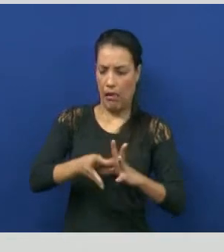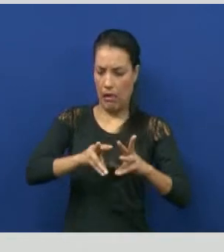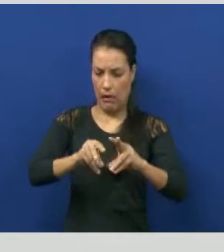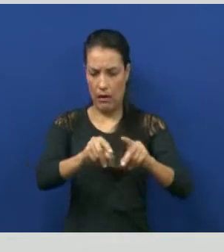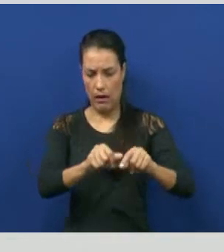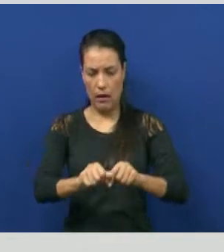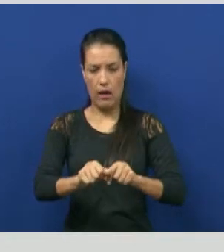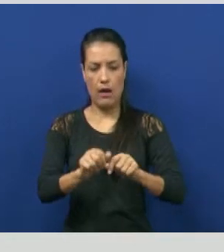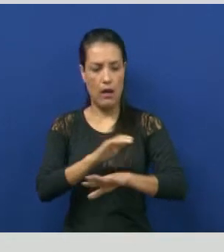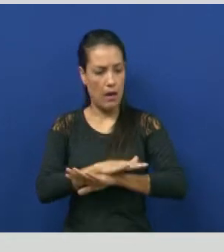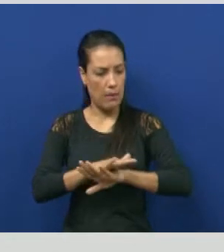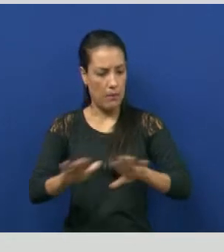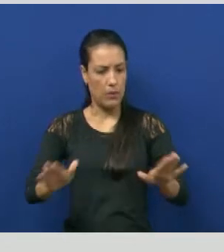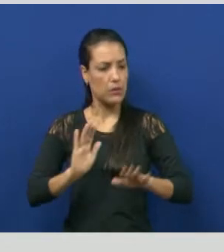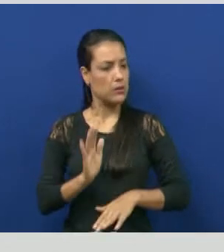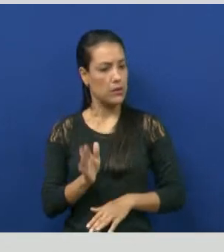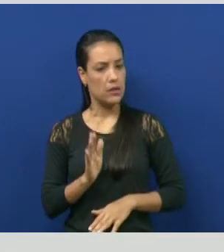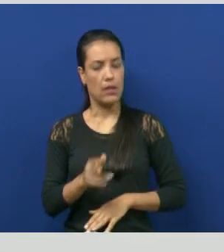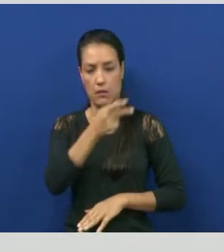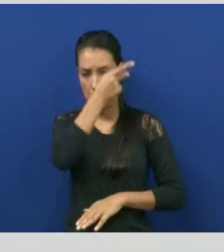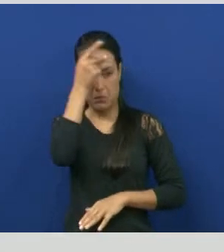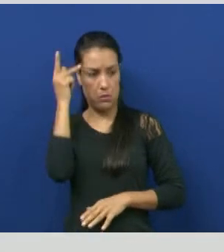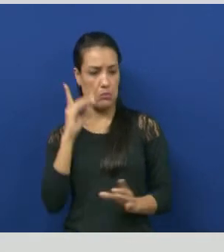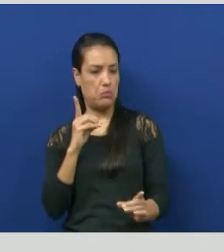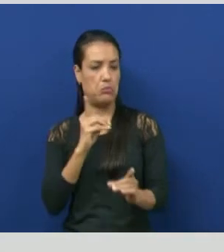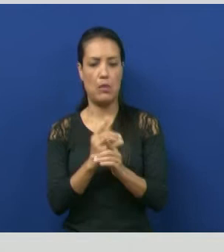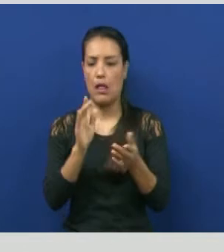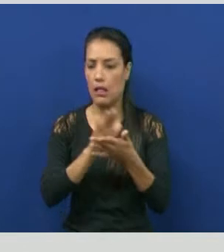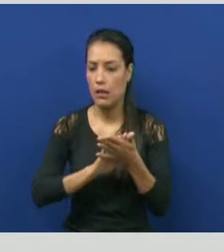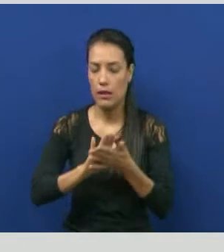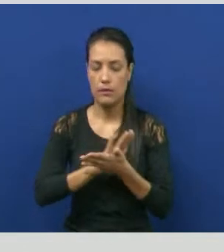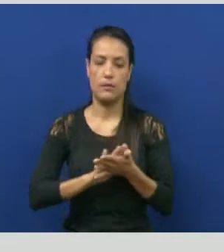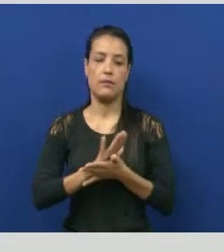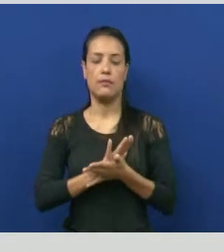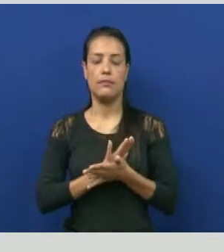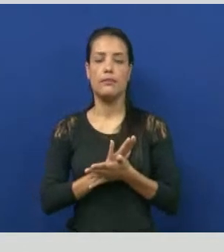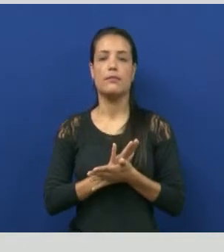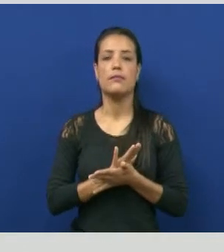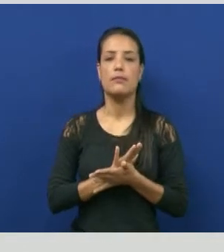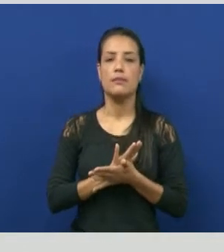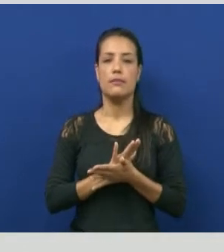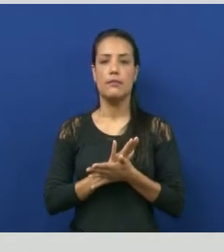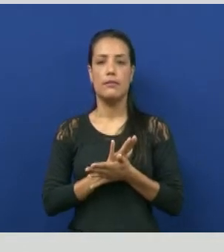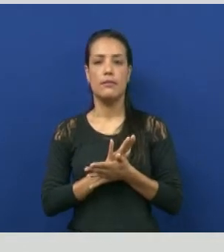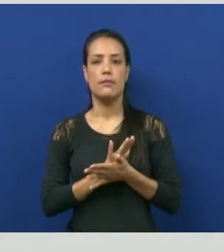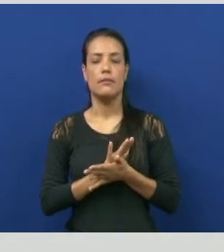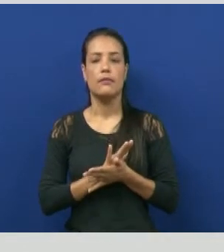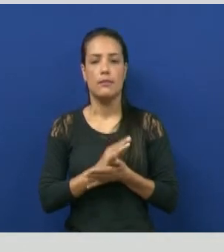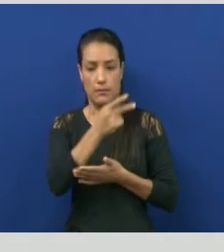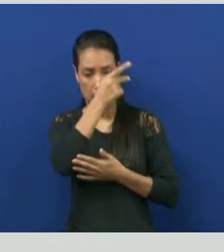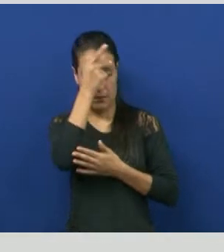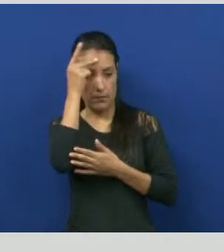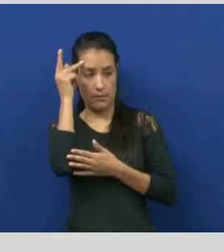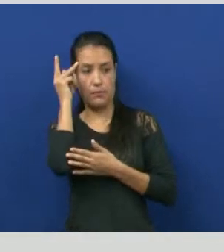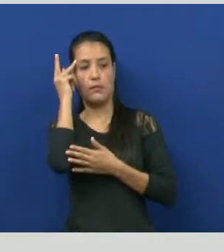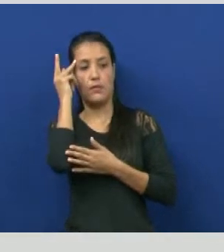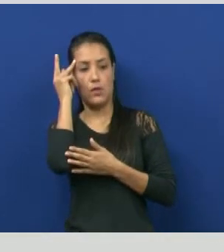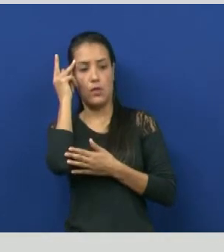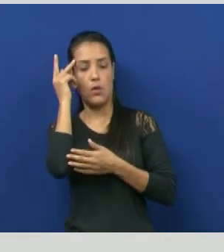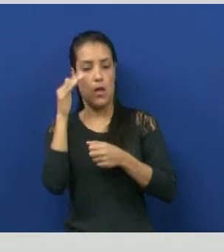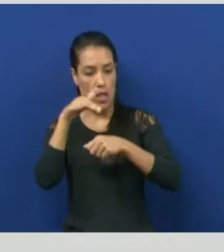por essas matas, que ninguém mais sabe dele. Desgraçado daquele que passar aí em noite de